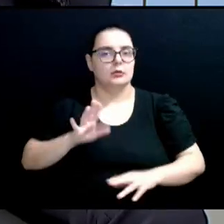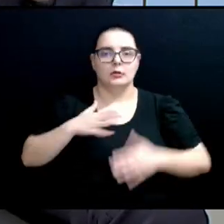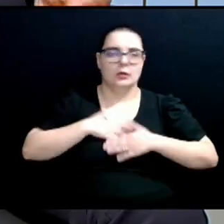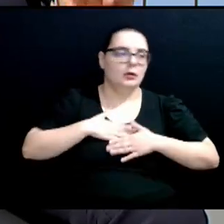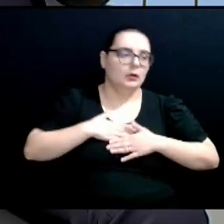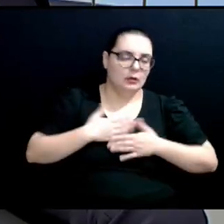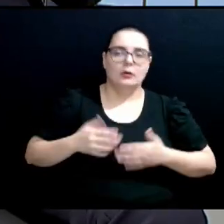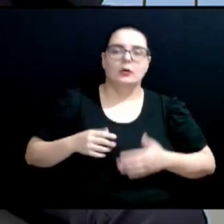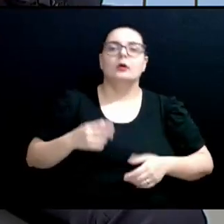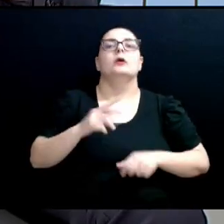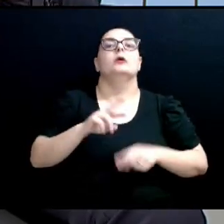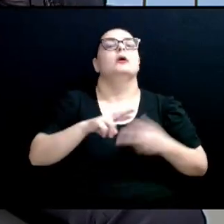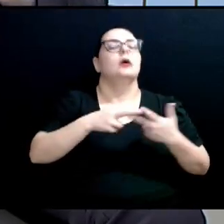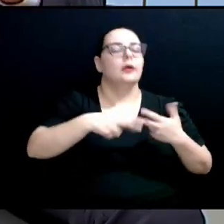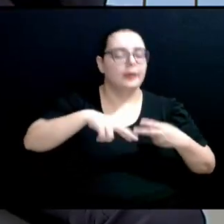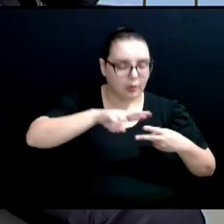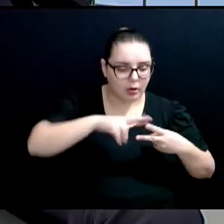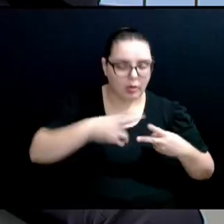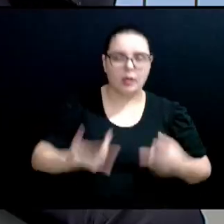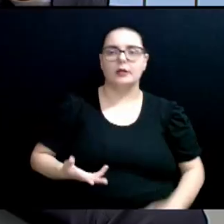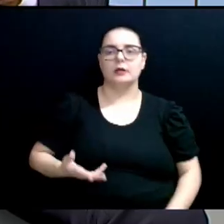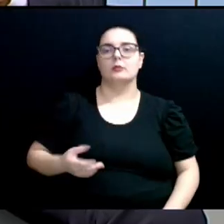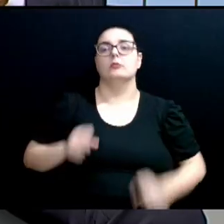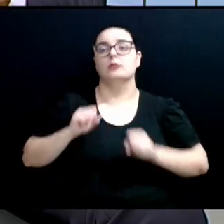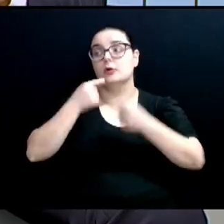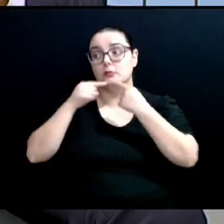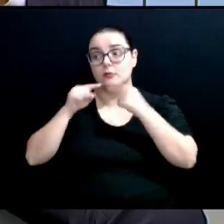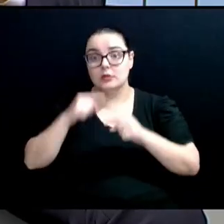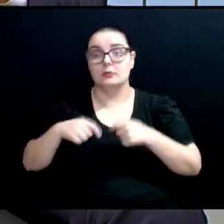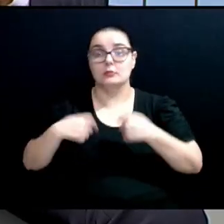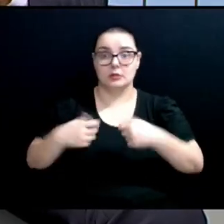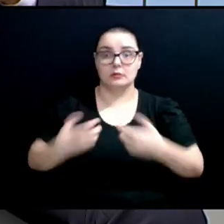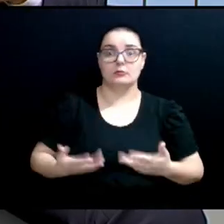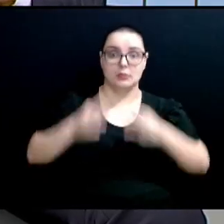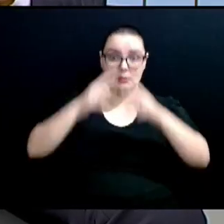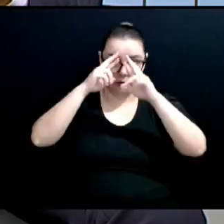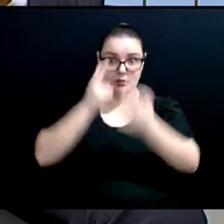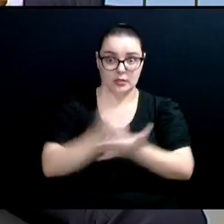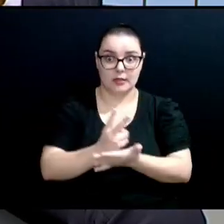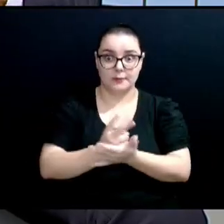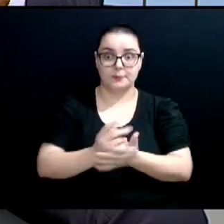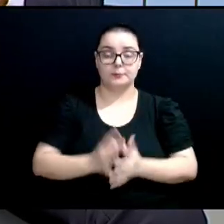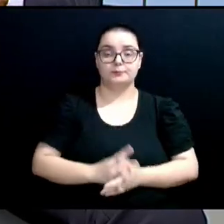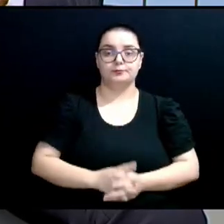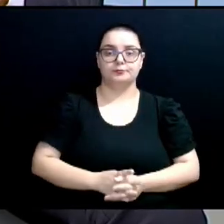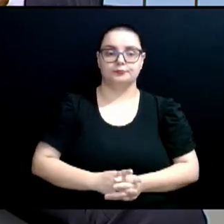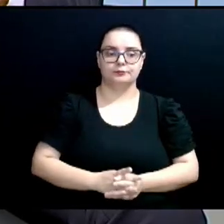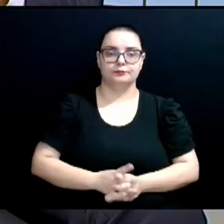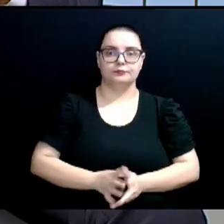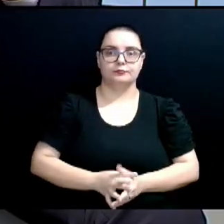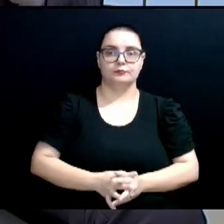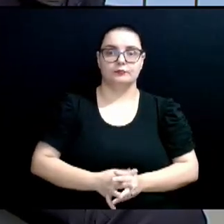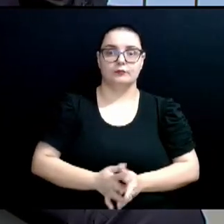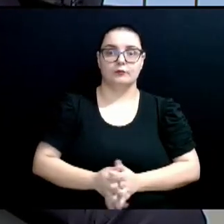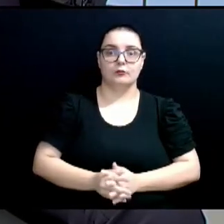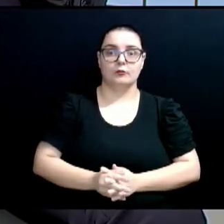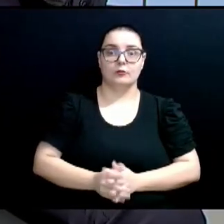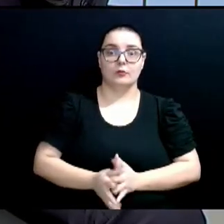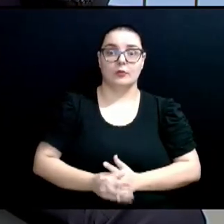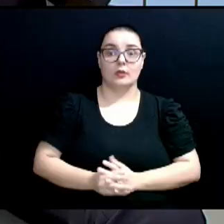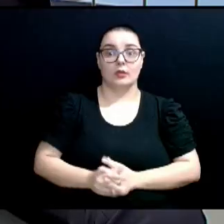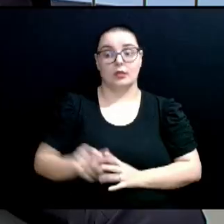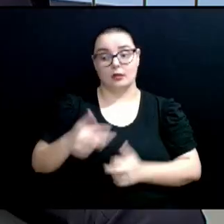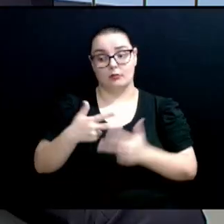críticas, podemos e devemos, mas o respeito sempre. Agora, essa é uma questão delicada, porque a partir